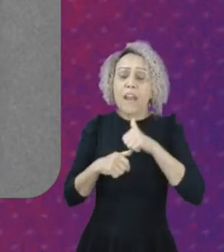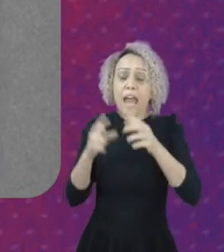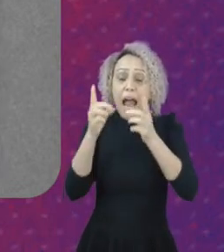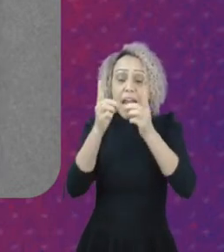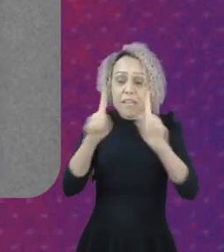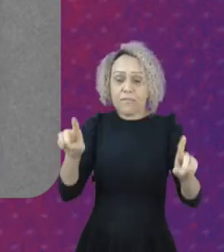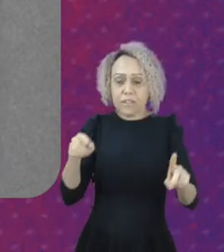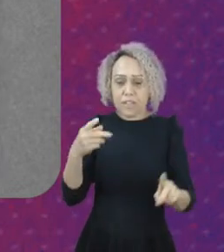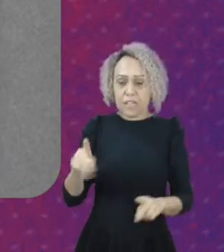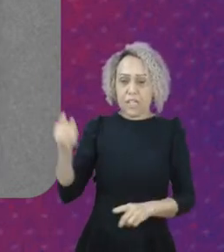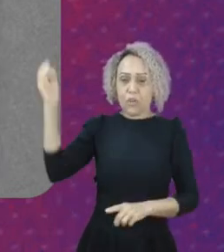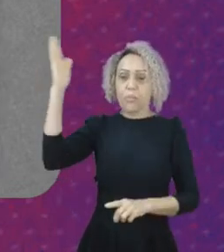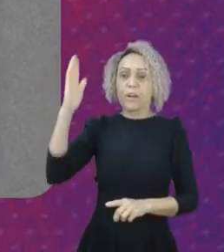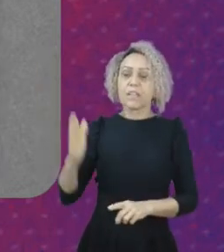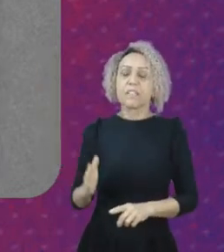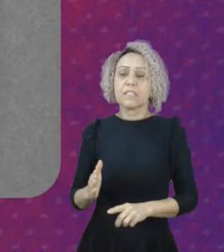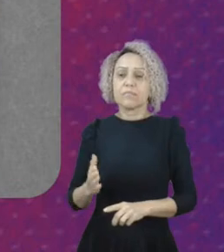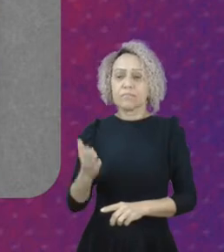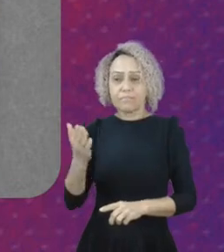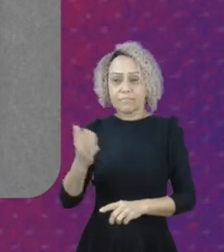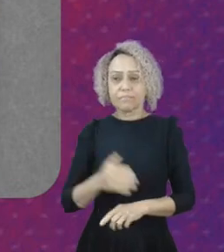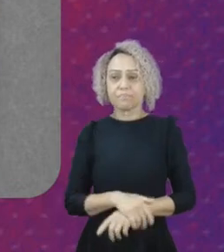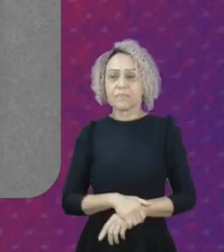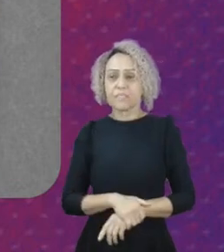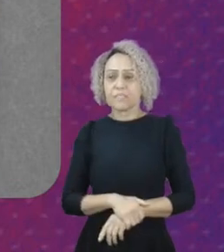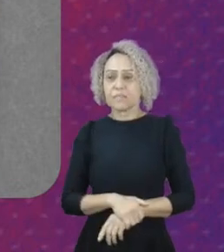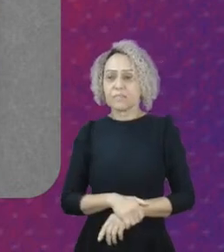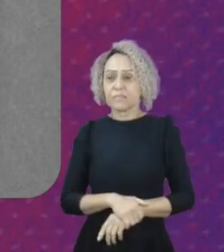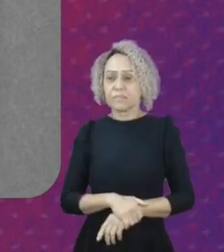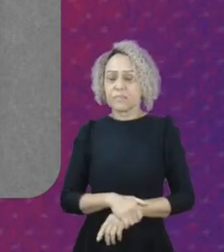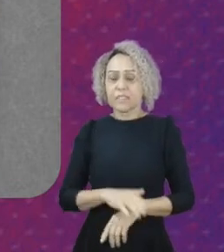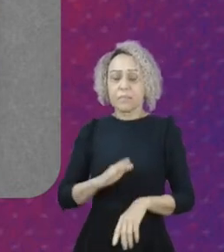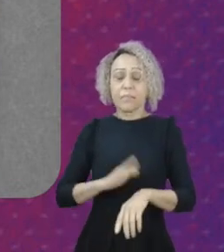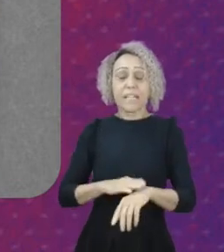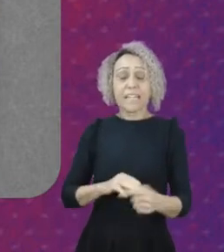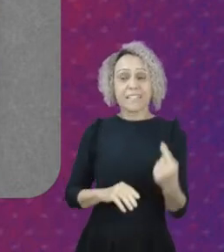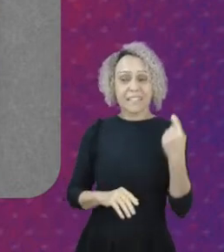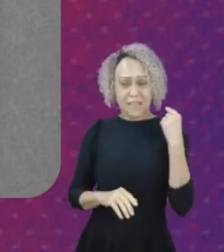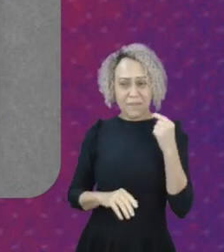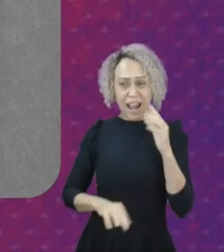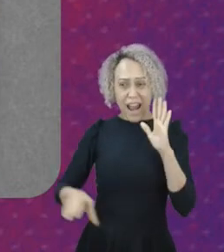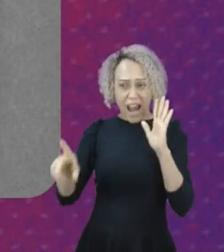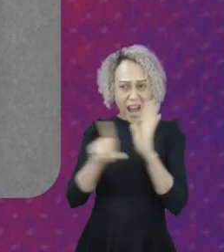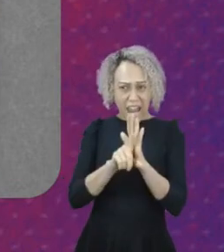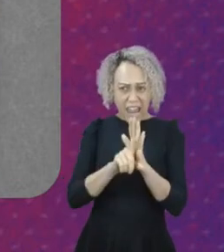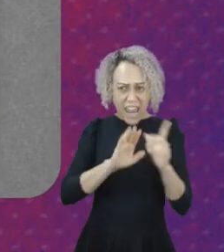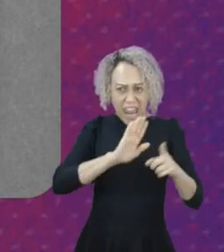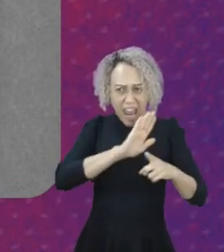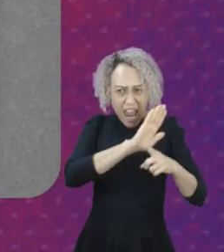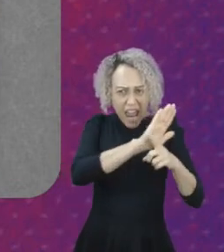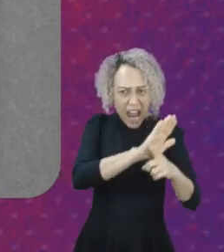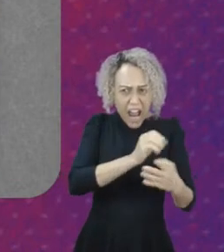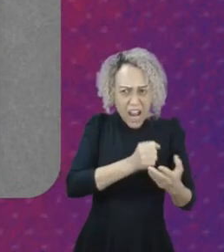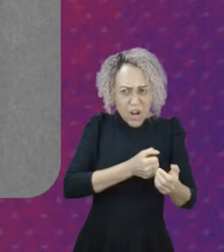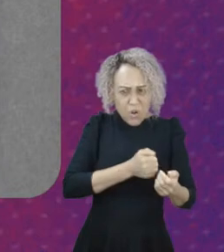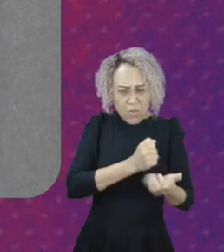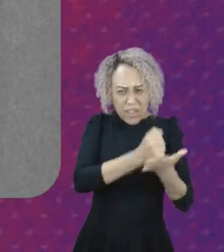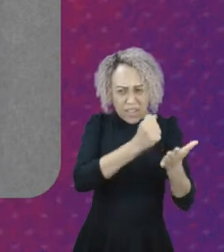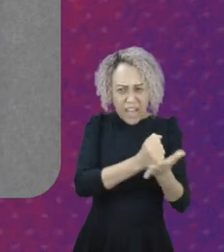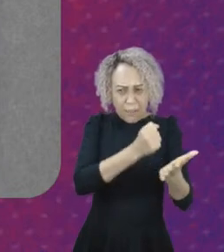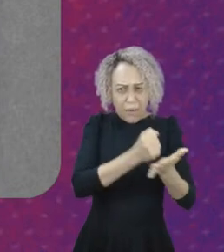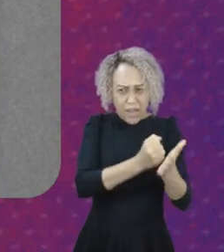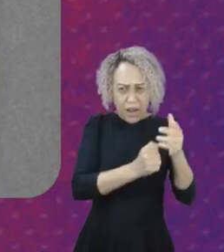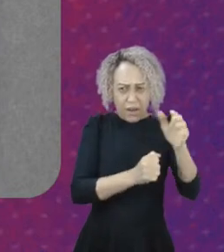Nesse contexto, a gente precisa entender que as leis não nos favoreciam, as leis não nos favoreciam, pelo contrário,